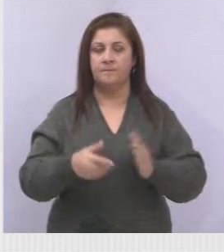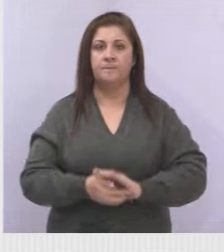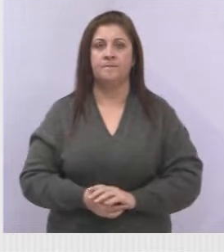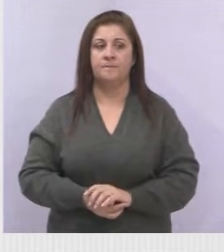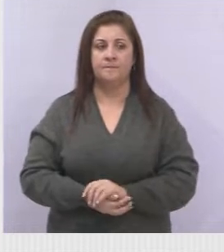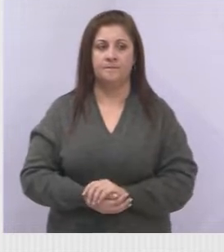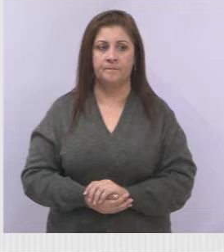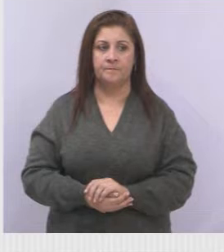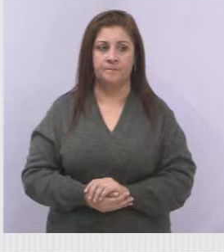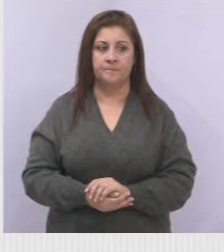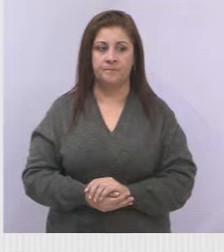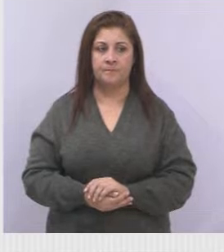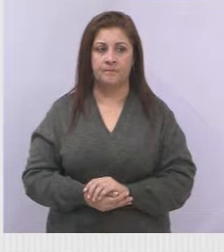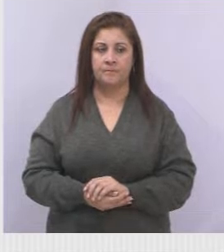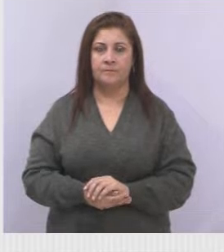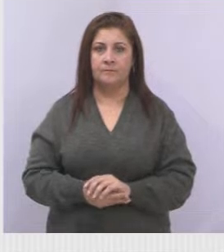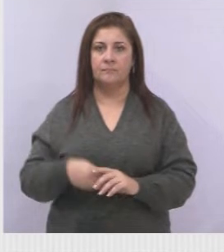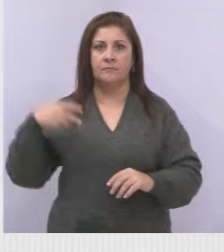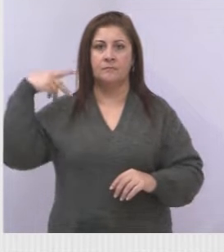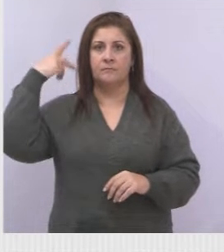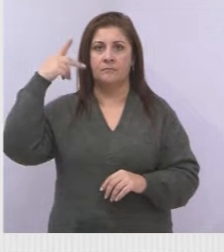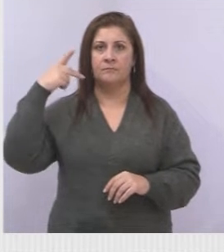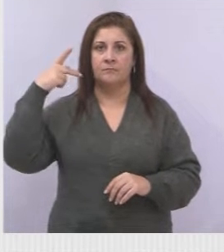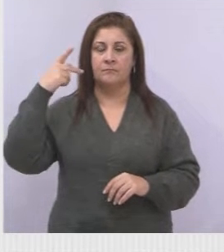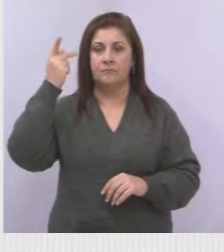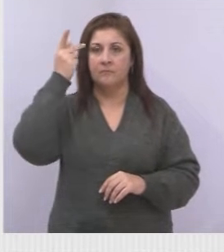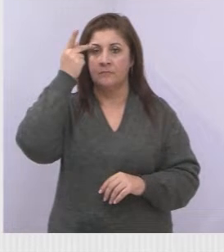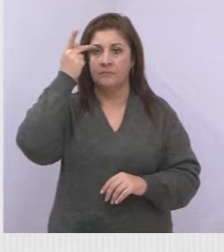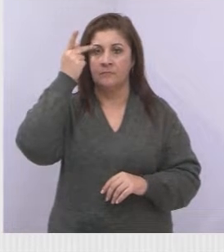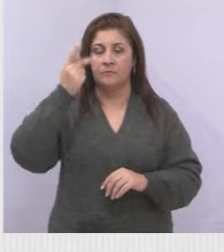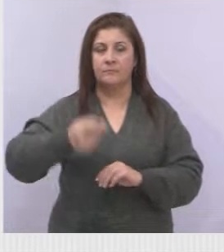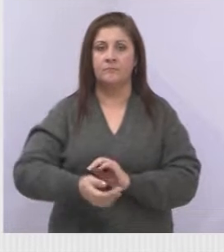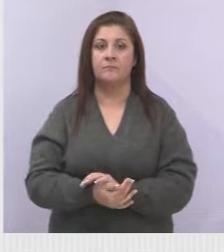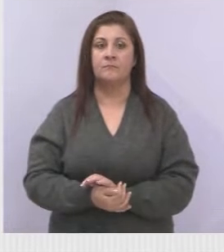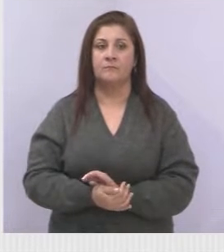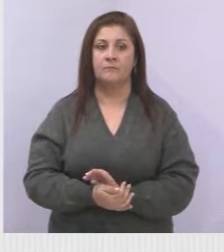publicação. Vereador Paulinho do Esporte.